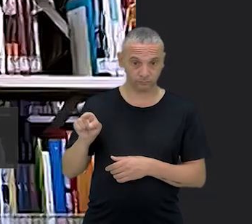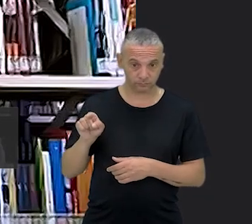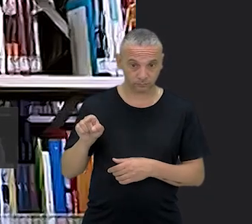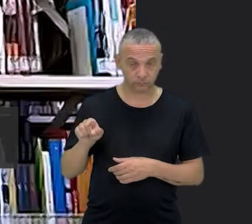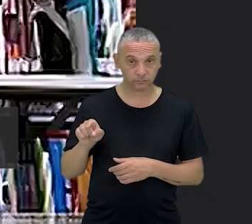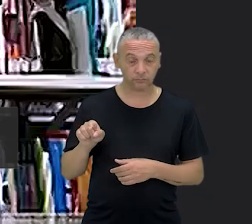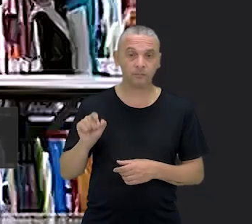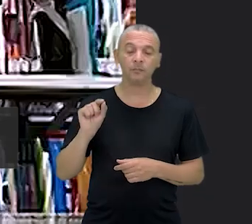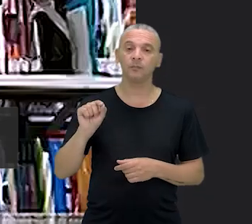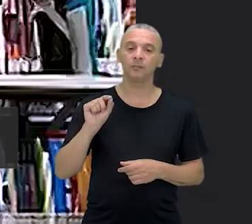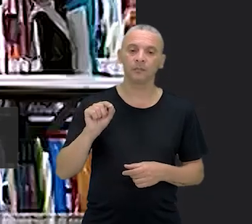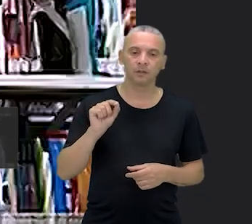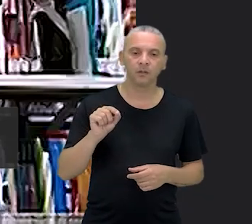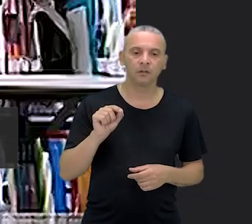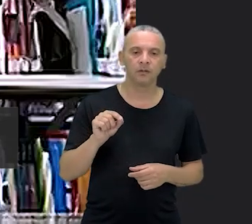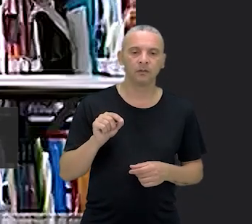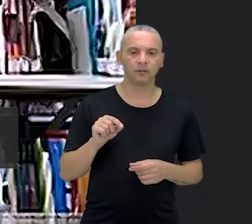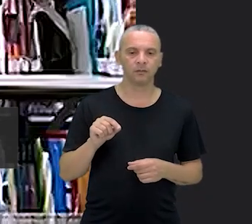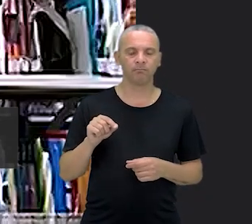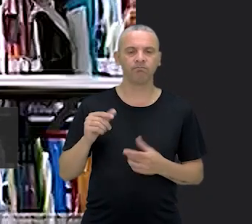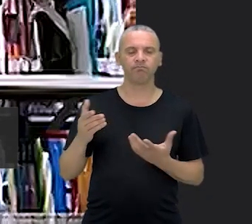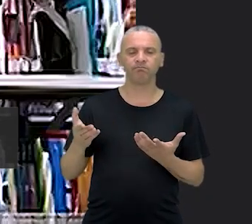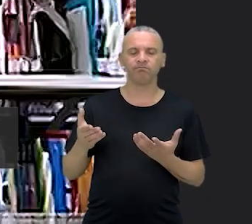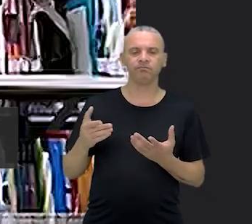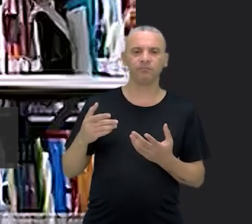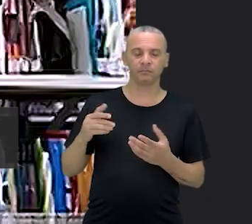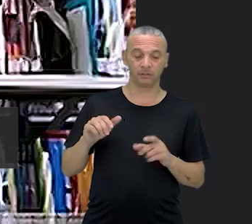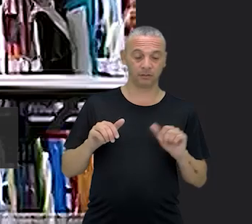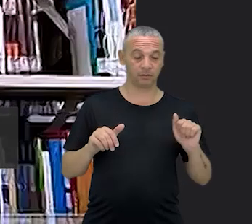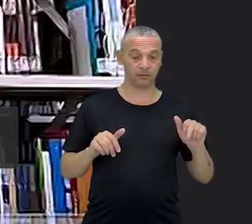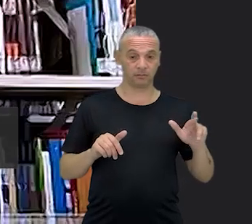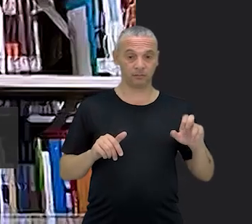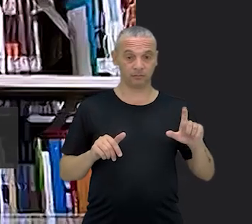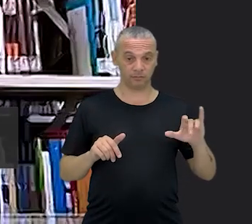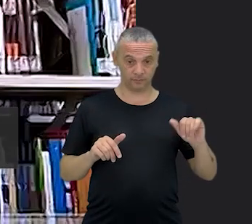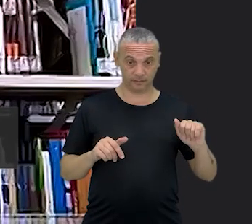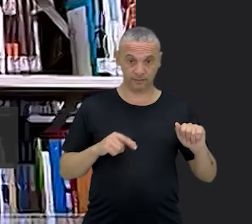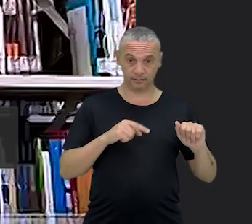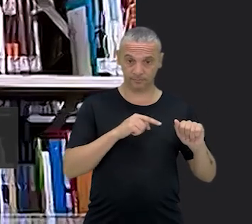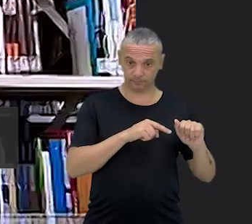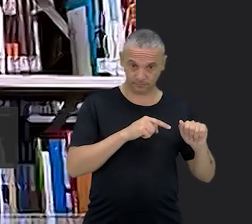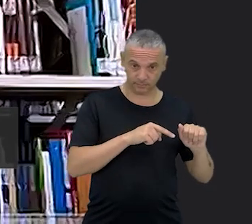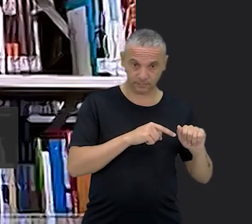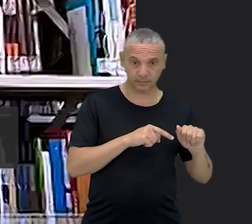momento do casamento foi aprendizado para os dois. A Aurélia, que a princípio